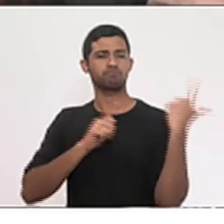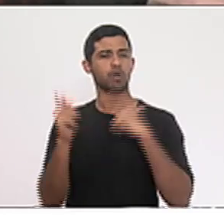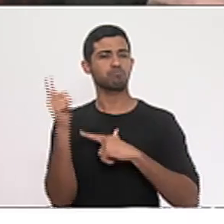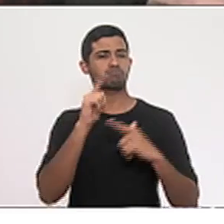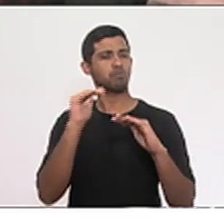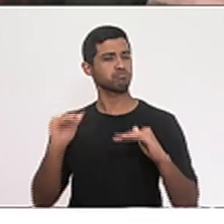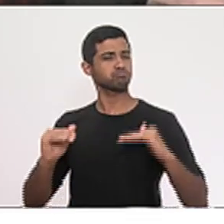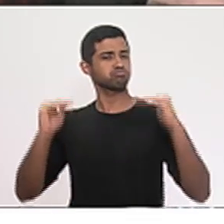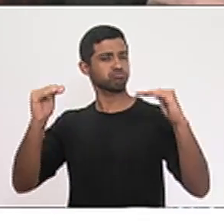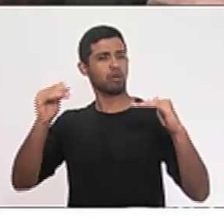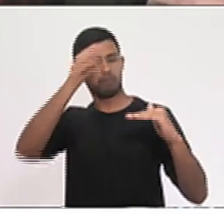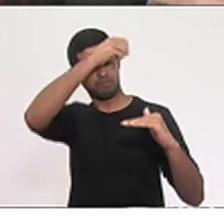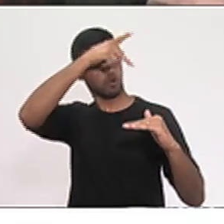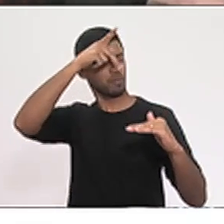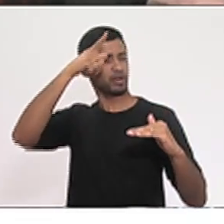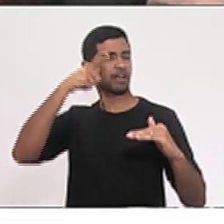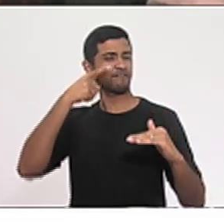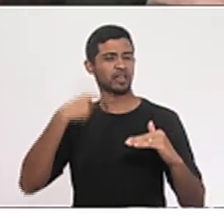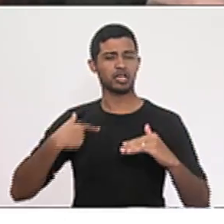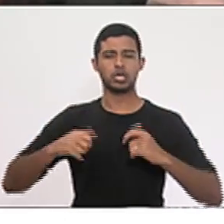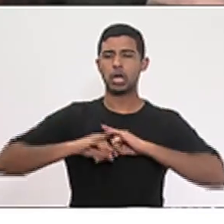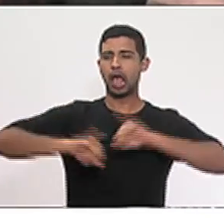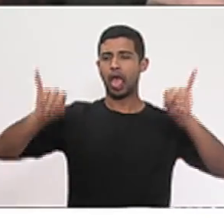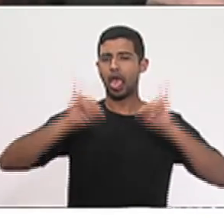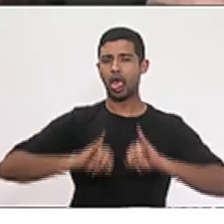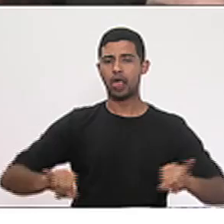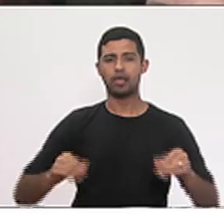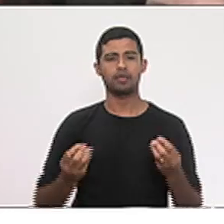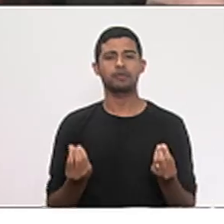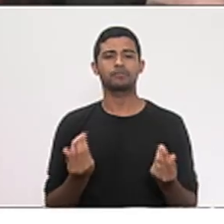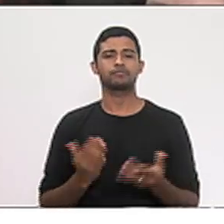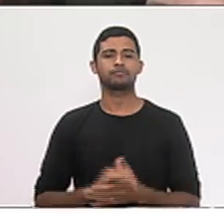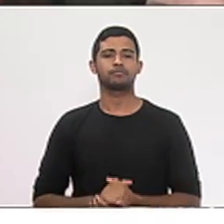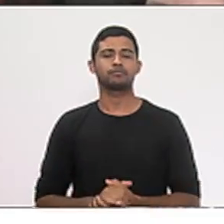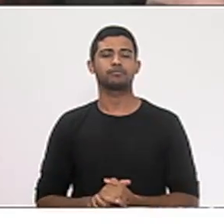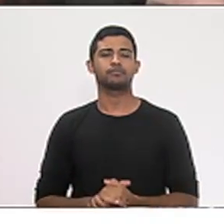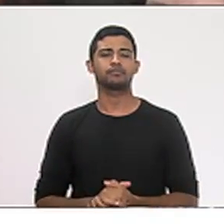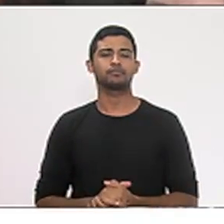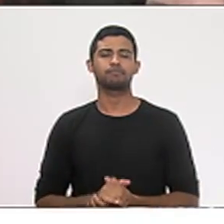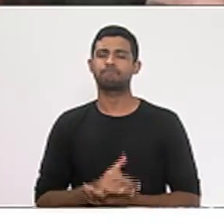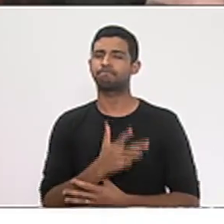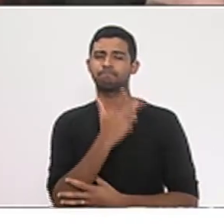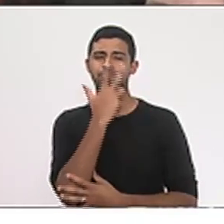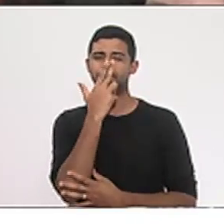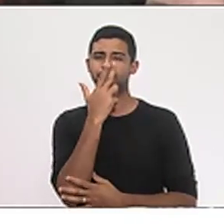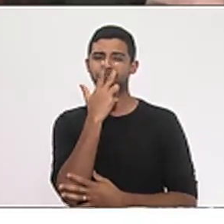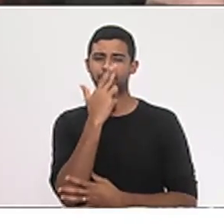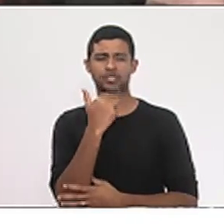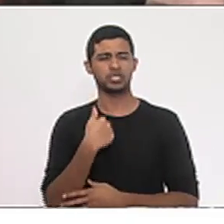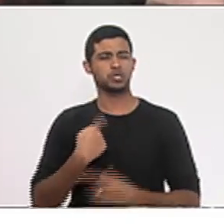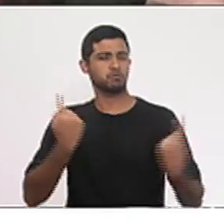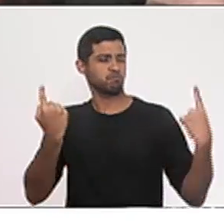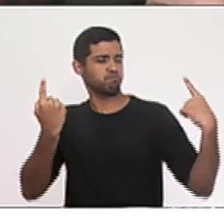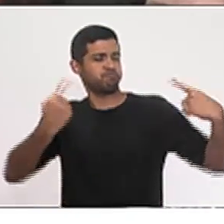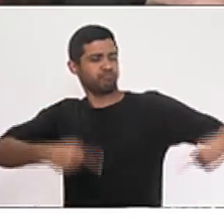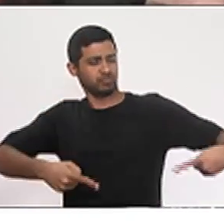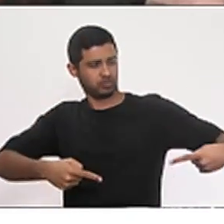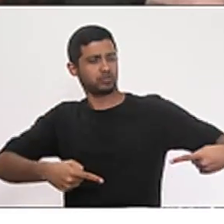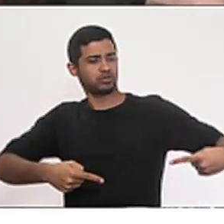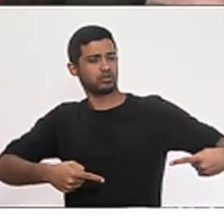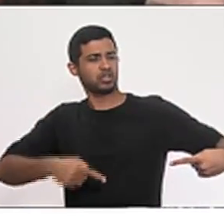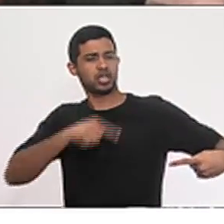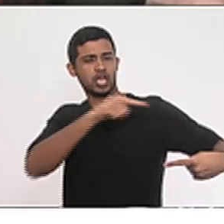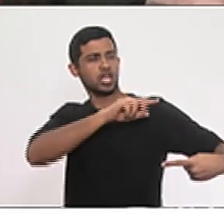públicas em campanha, em atos de campanha, que pareciam, de fato, confrontar com as